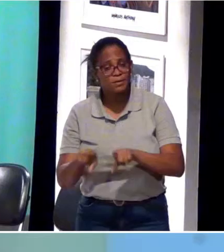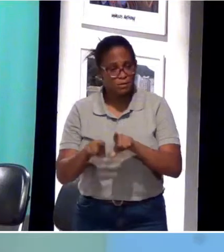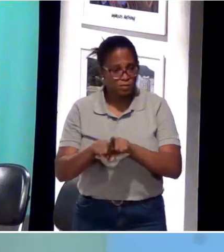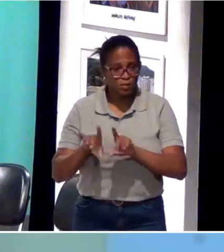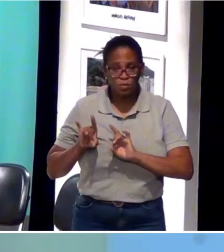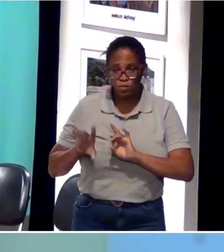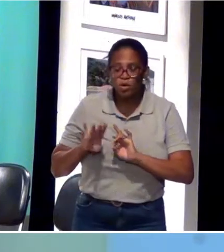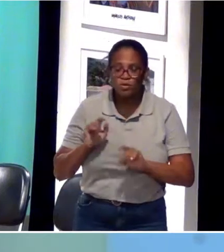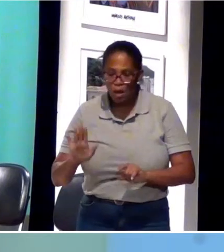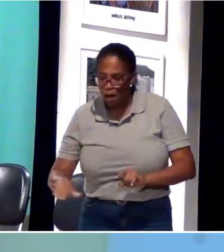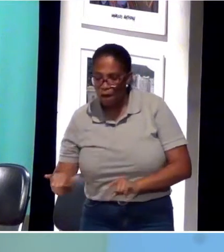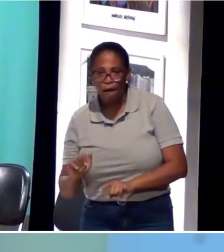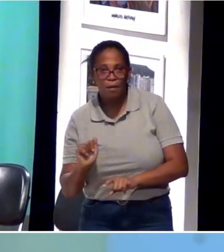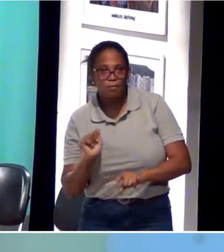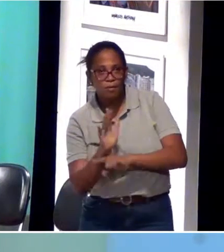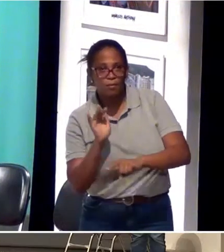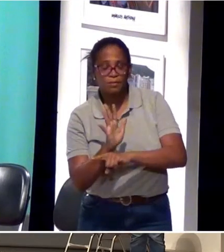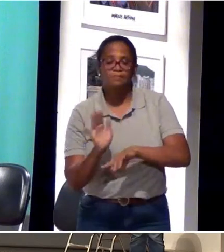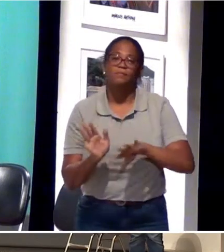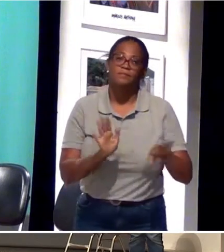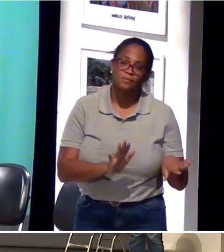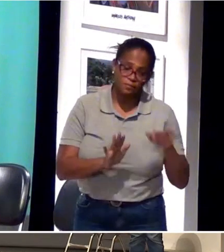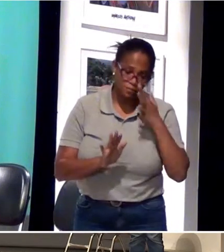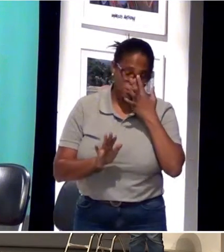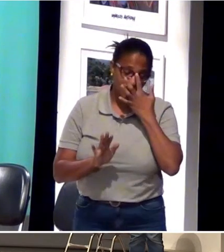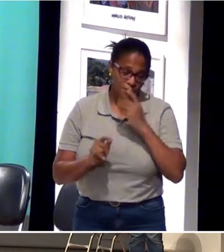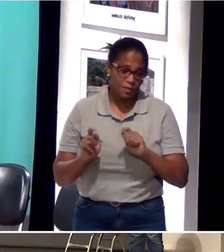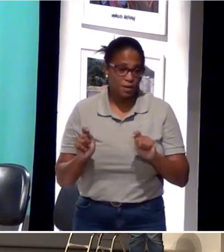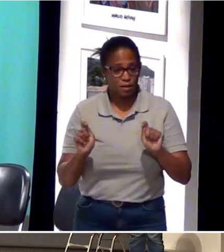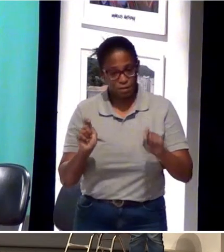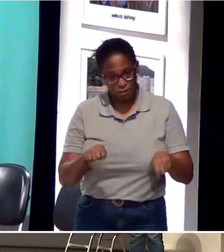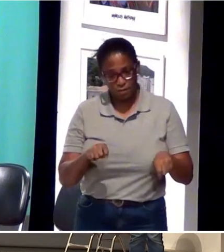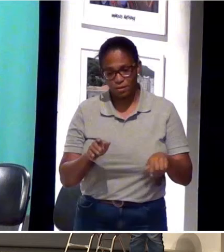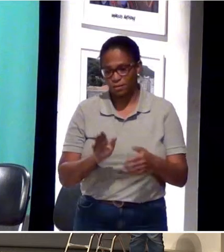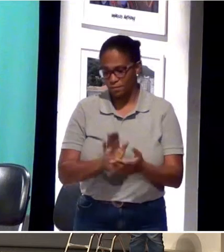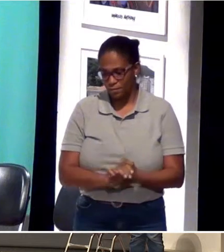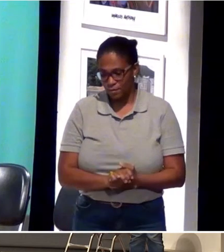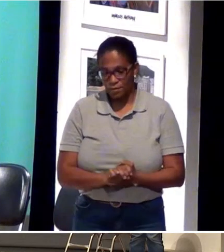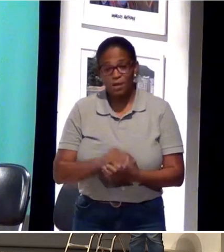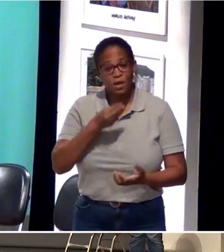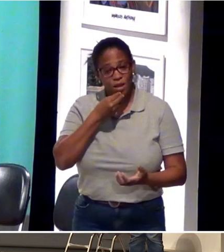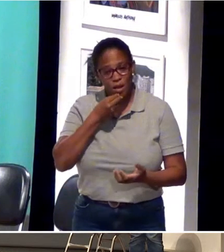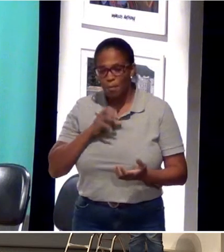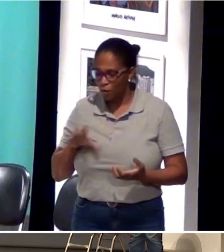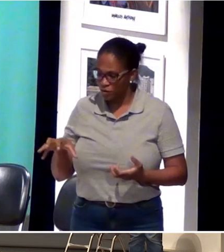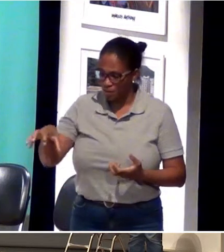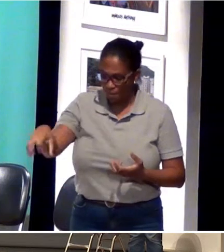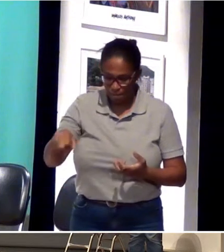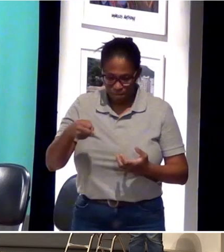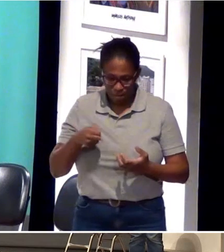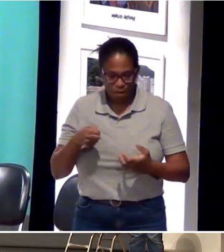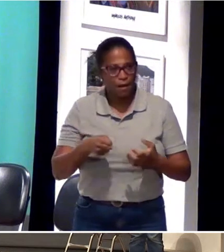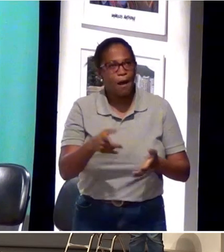autores de ato infracional. E aí você tem a possibilidade, que é o SAM, de um recolhimento, internação